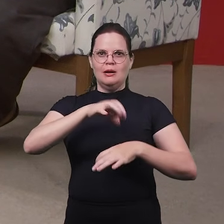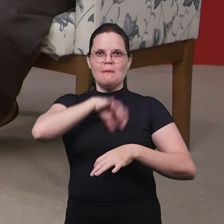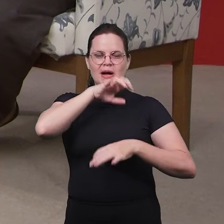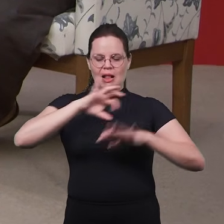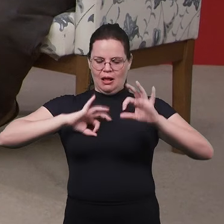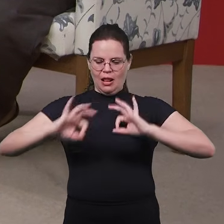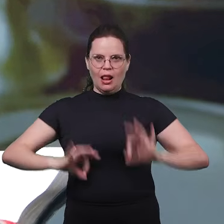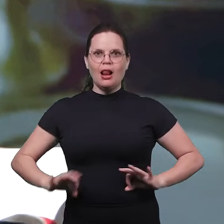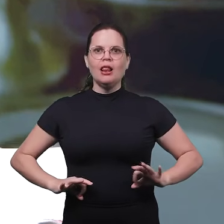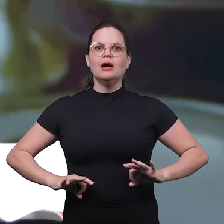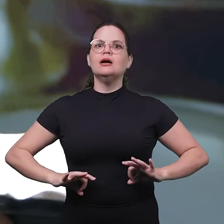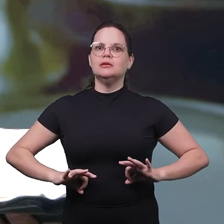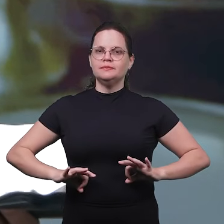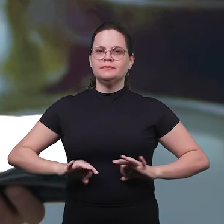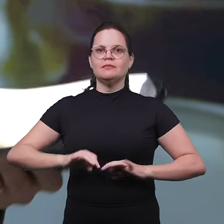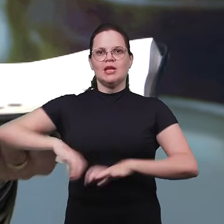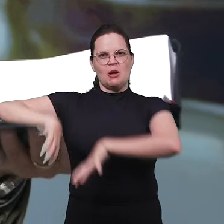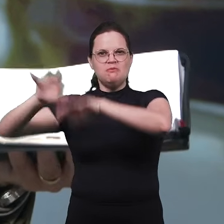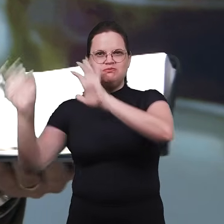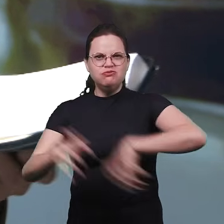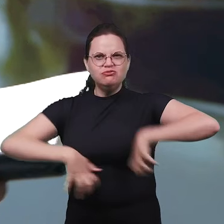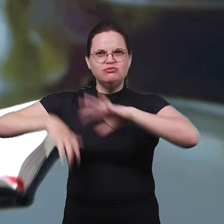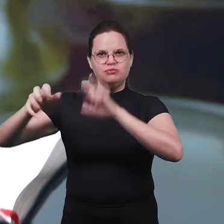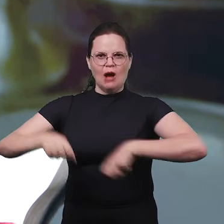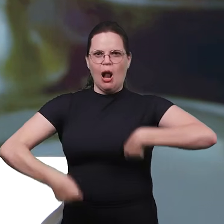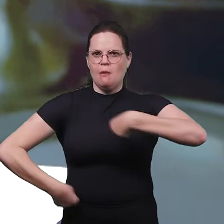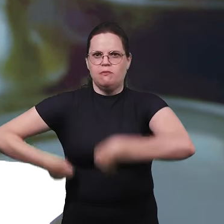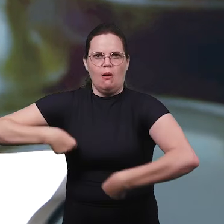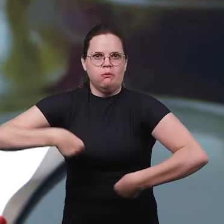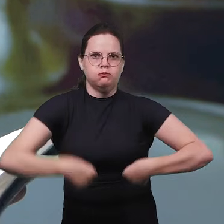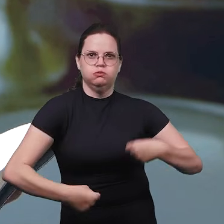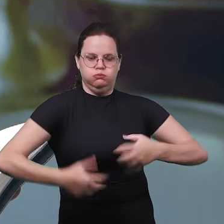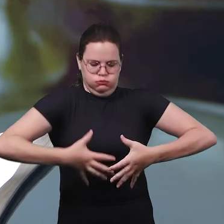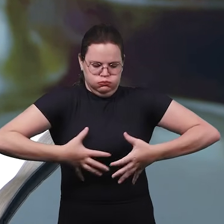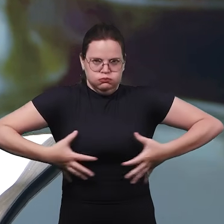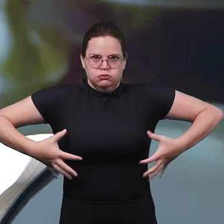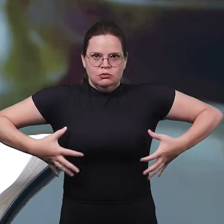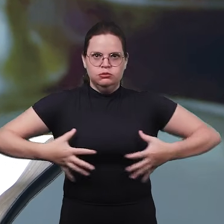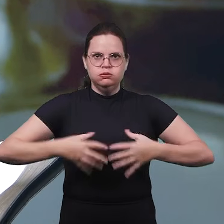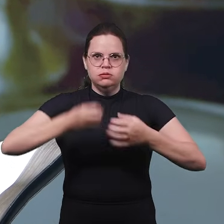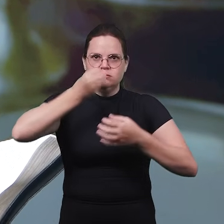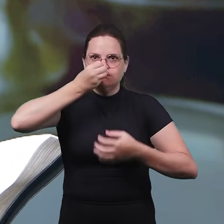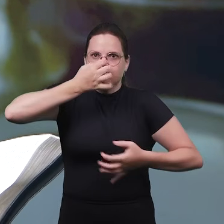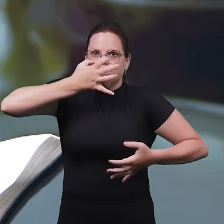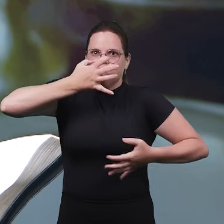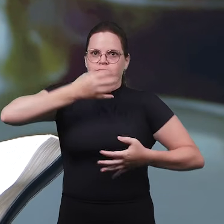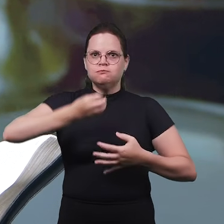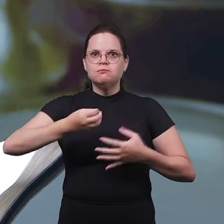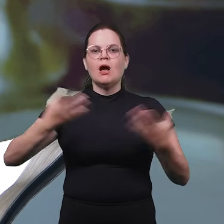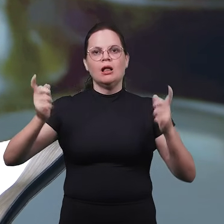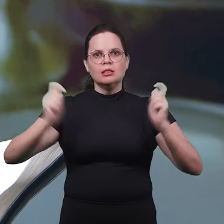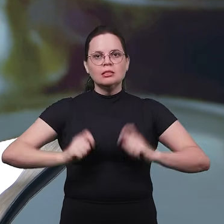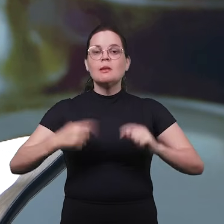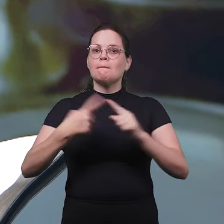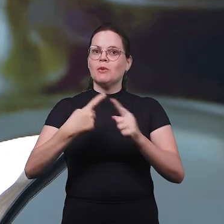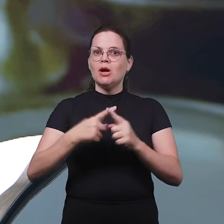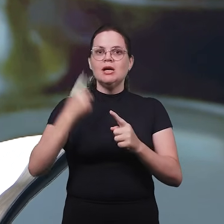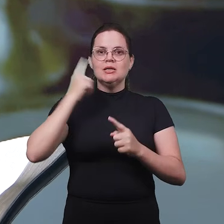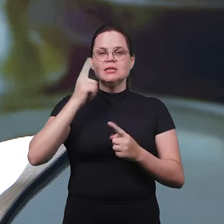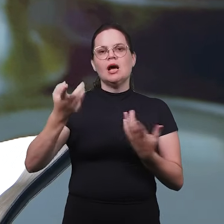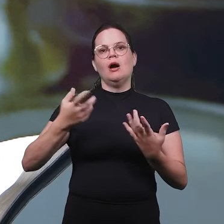uma palavra do Senhor nisso que certamente nós vamos tratar mais à frente. Vamos tratar mais à frente. Mas é interessante colocar que